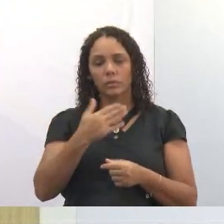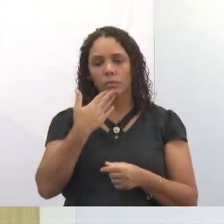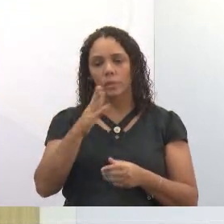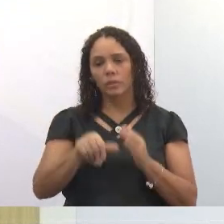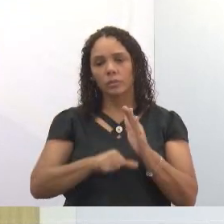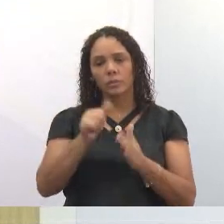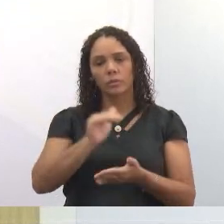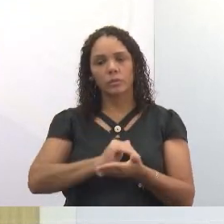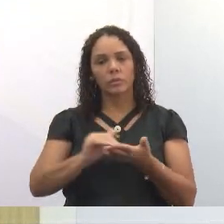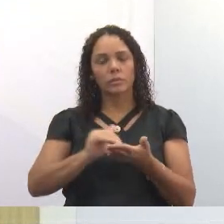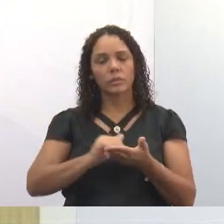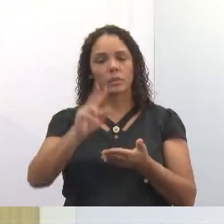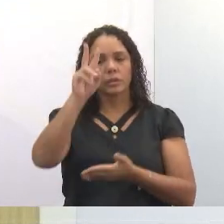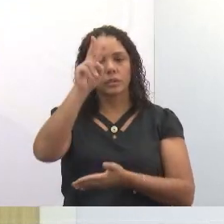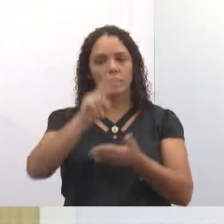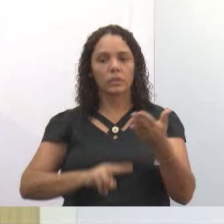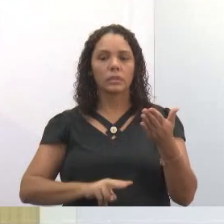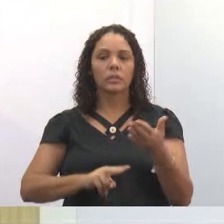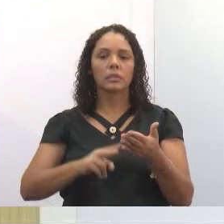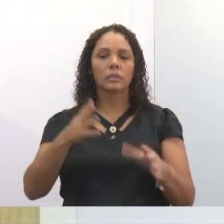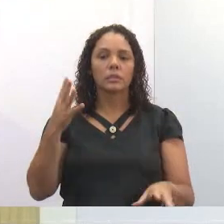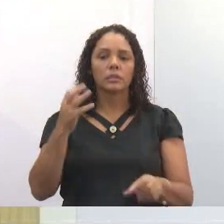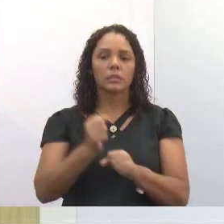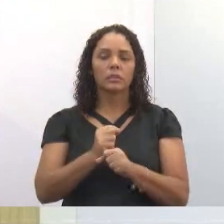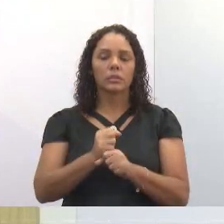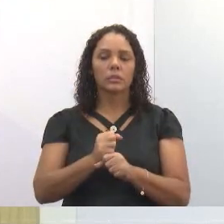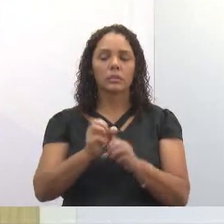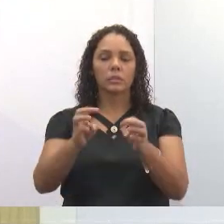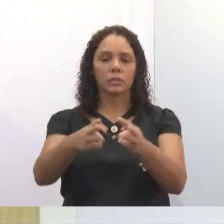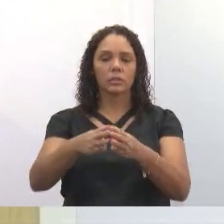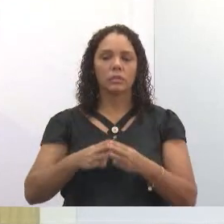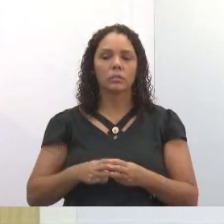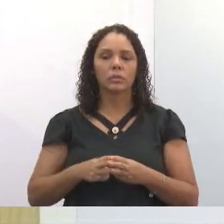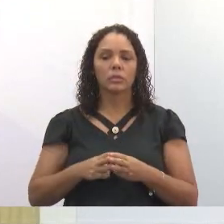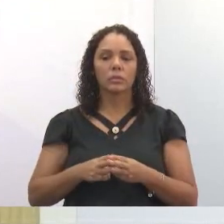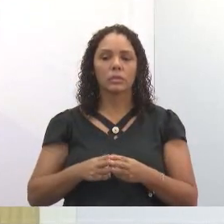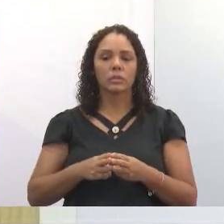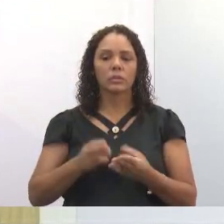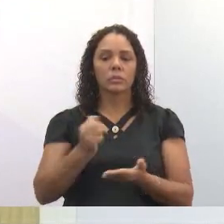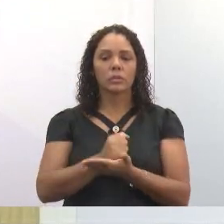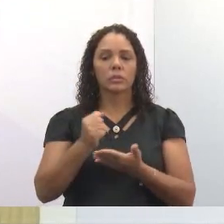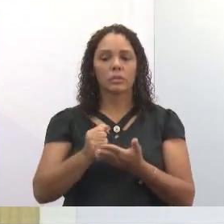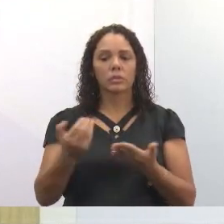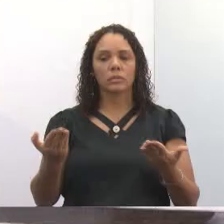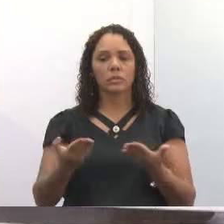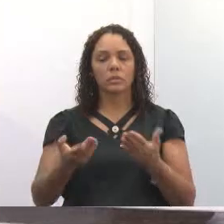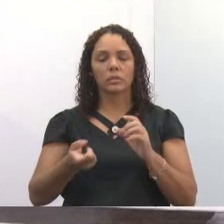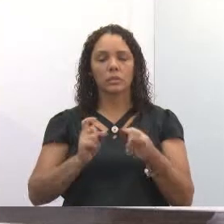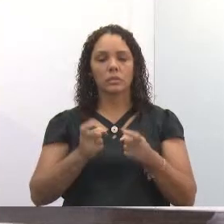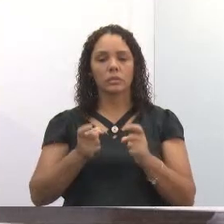Solicito ao primeiro secretário que faça a leitura da síntese das moções protocoladas para esta sessão.